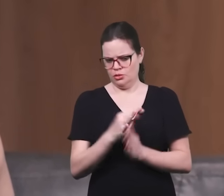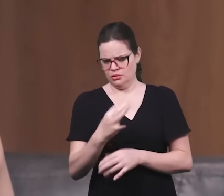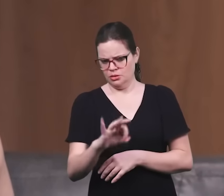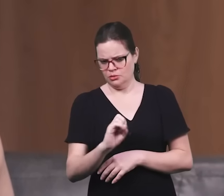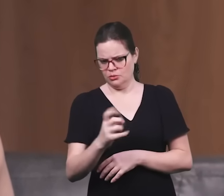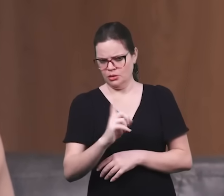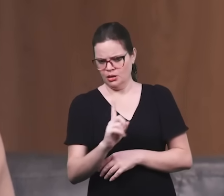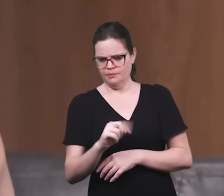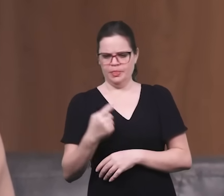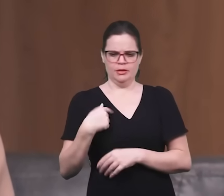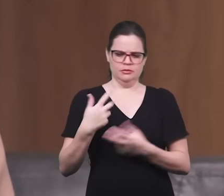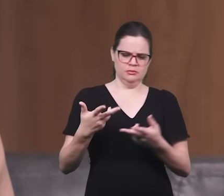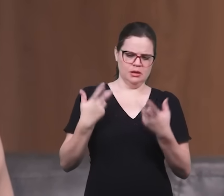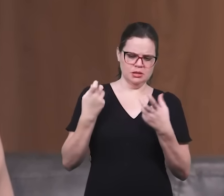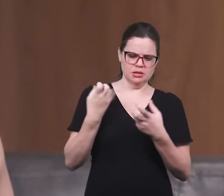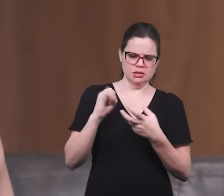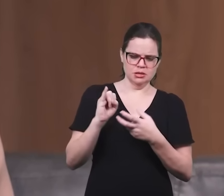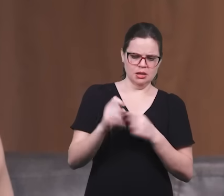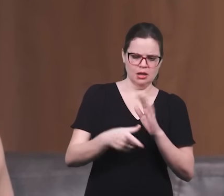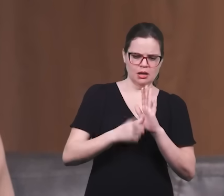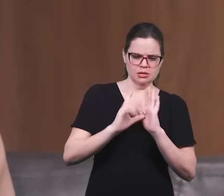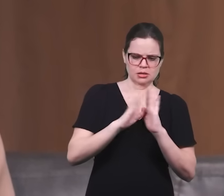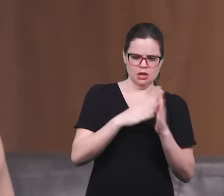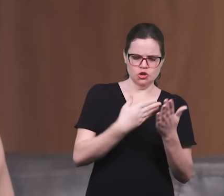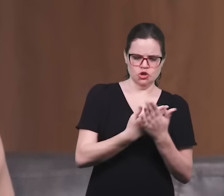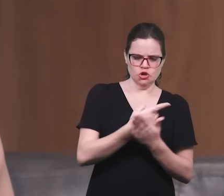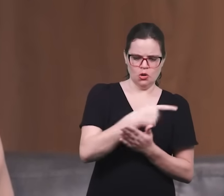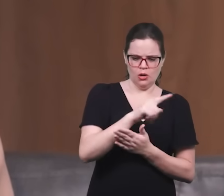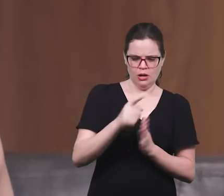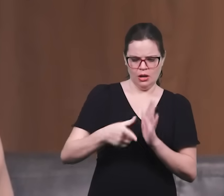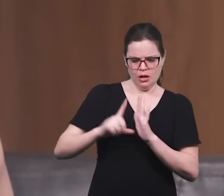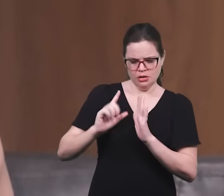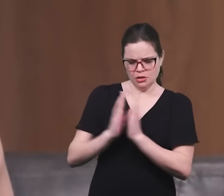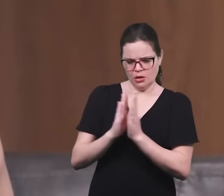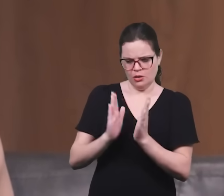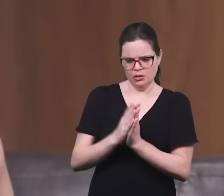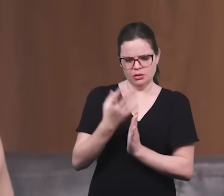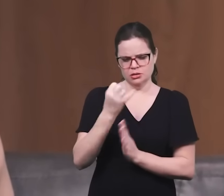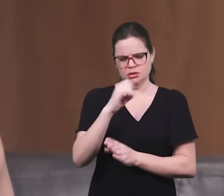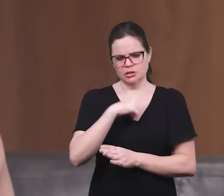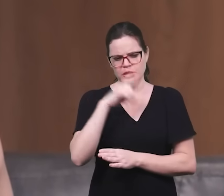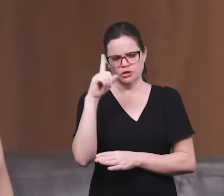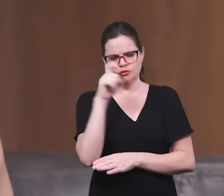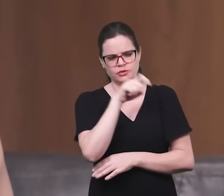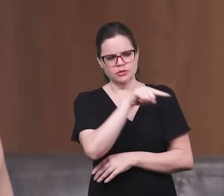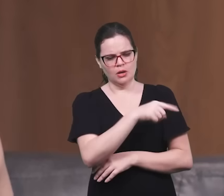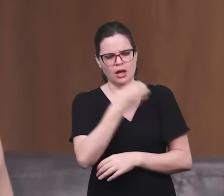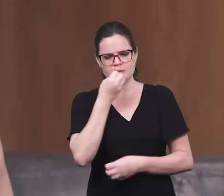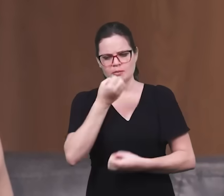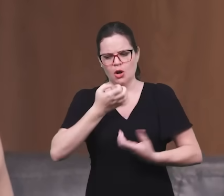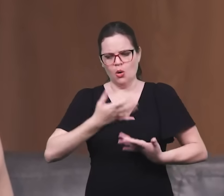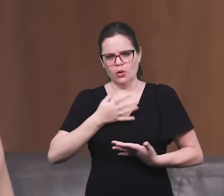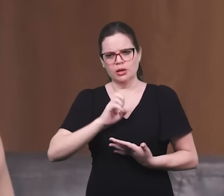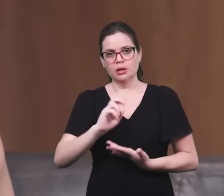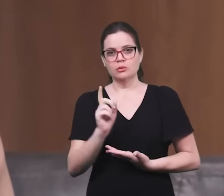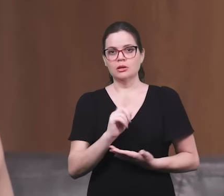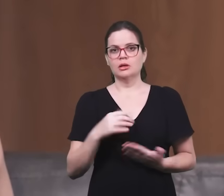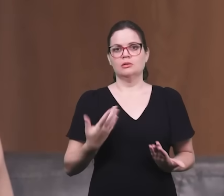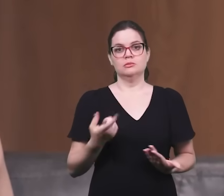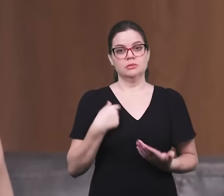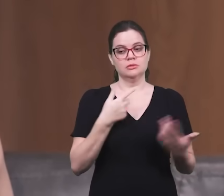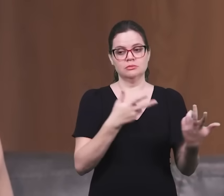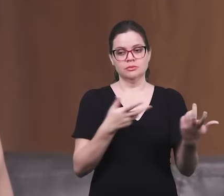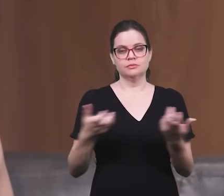Muito bom. se o filho está, antes de ir para a escola, ele ora, se há alguma dificuldade na escola, ele reporta isso ao pai e à mãe, né?